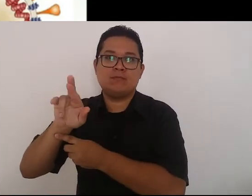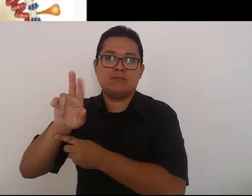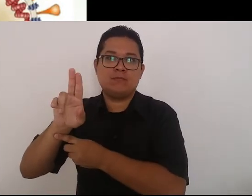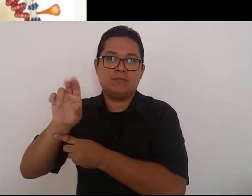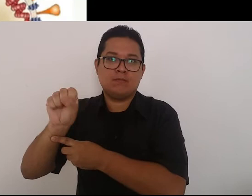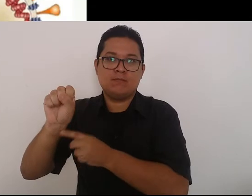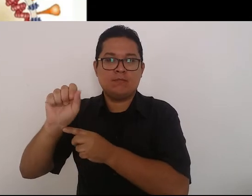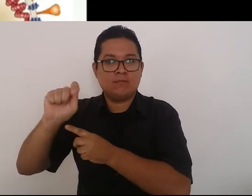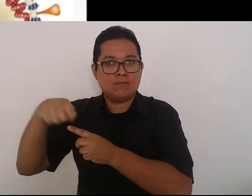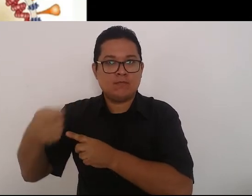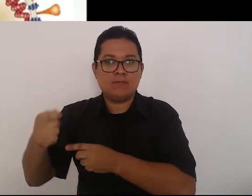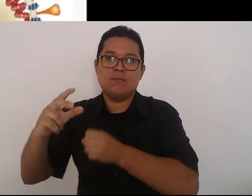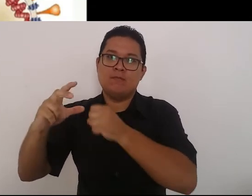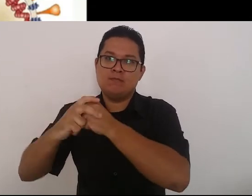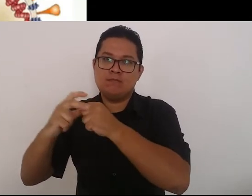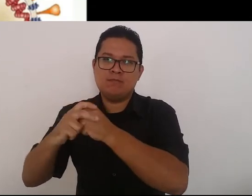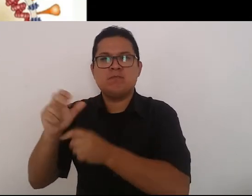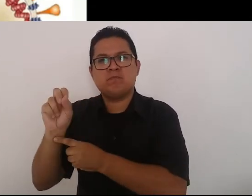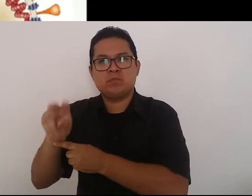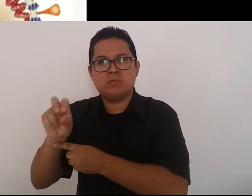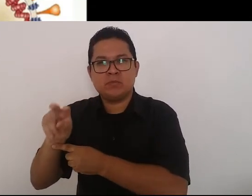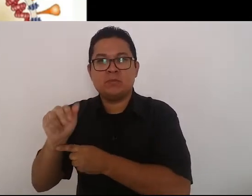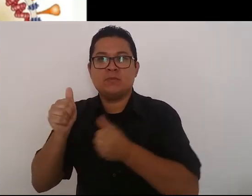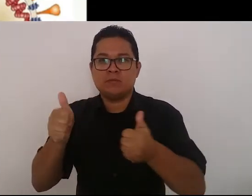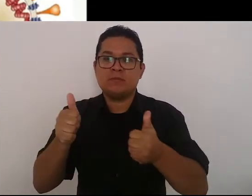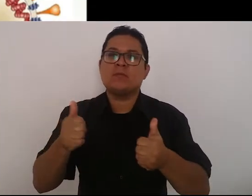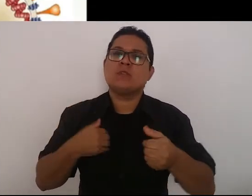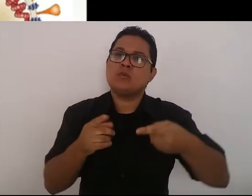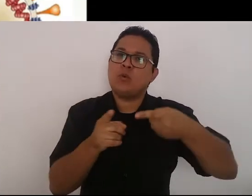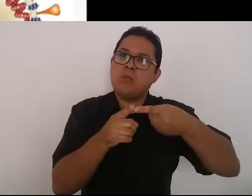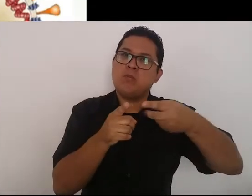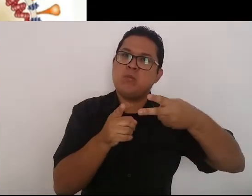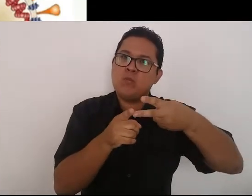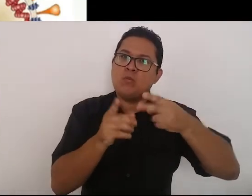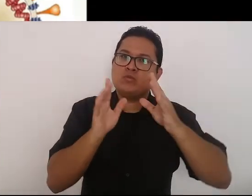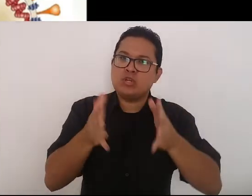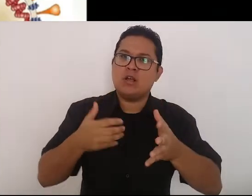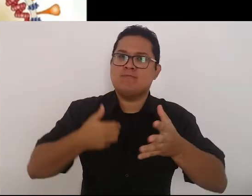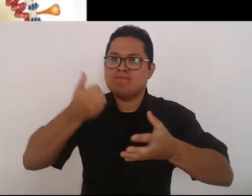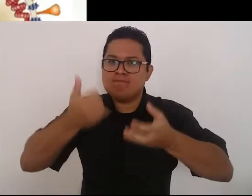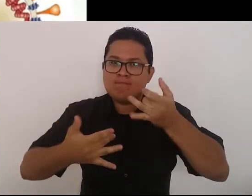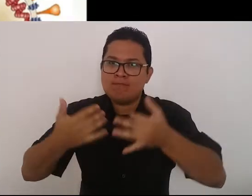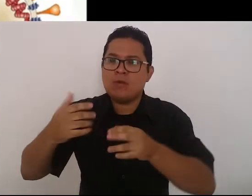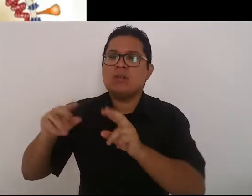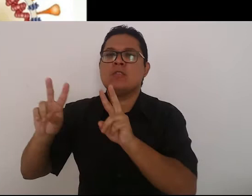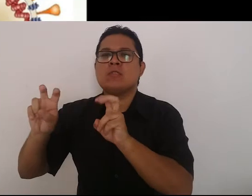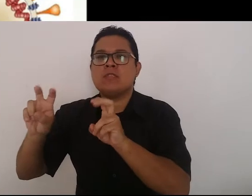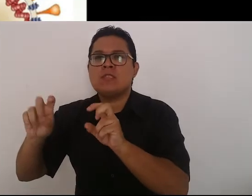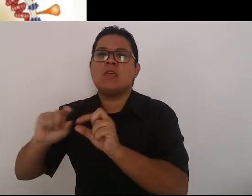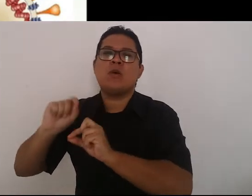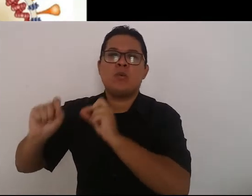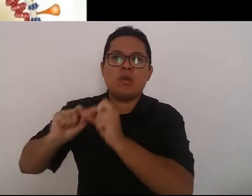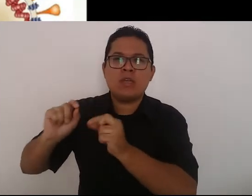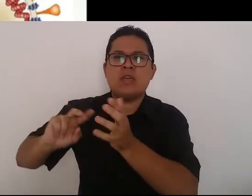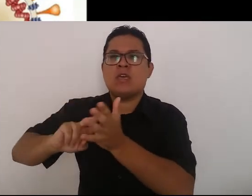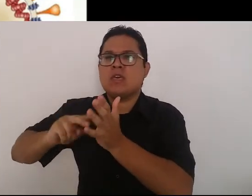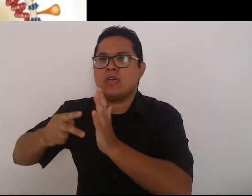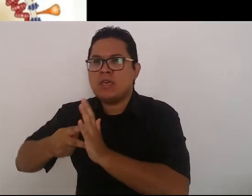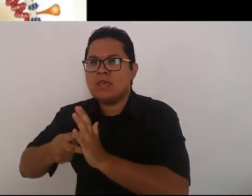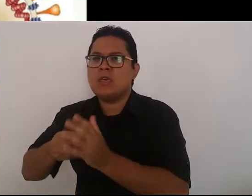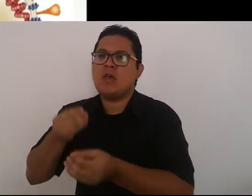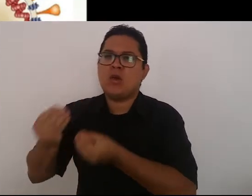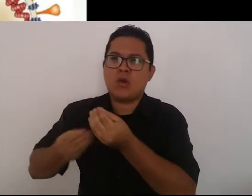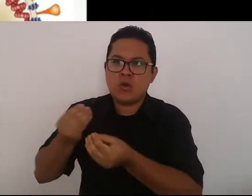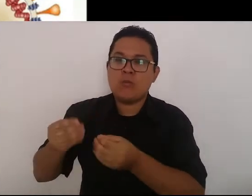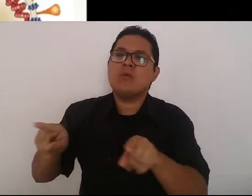um pouquinho sobre o que são os vírus e uma outra aula como é que os vírus acabam atuando ali e as diferenças entre